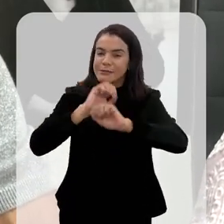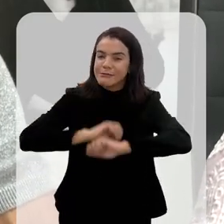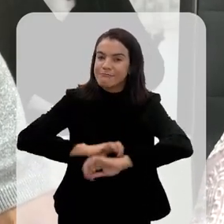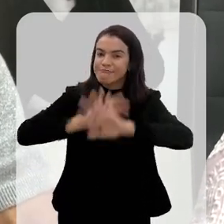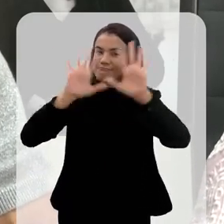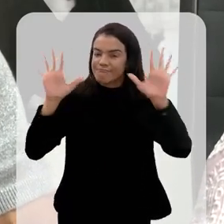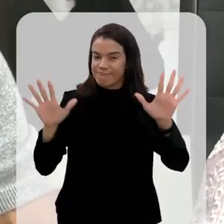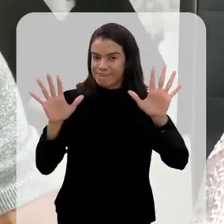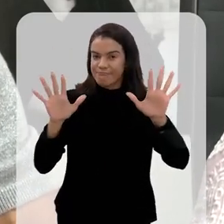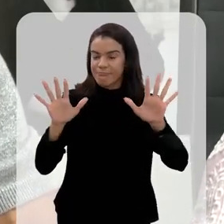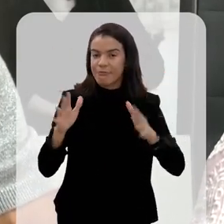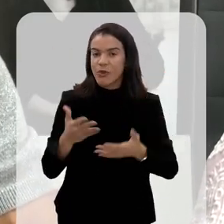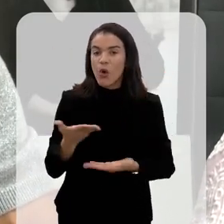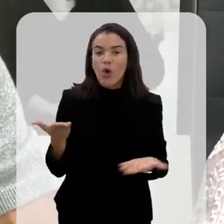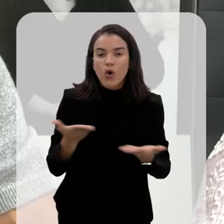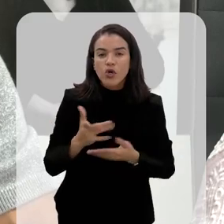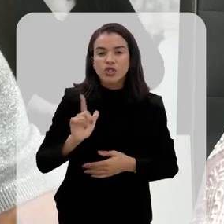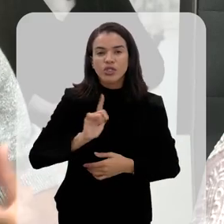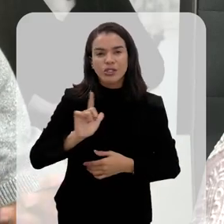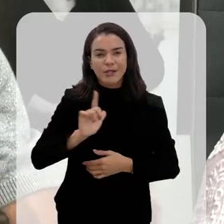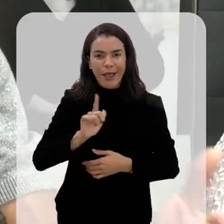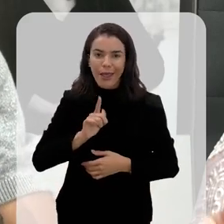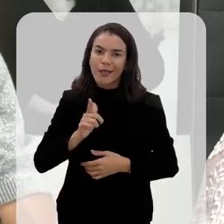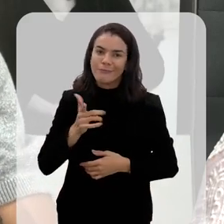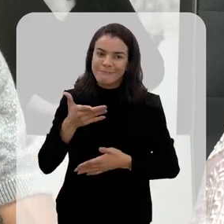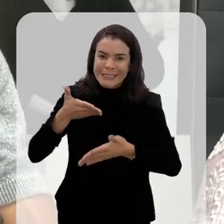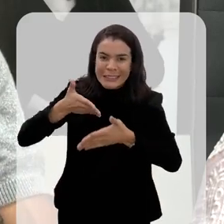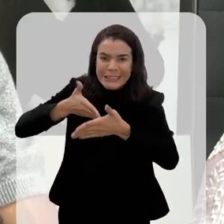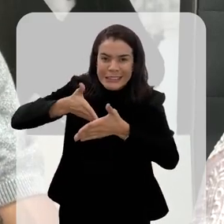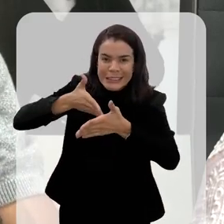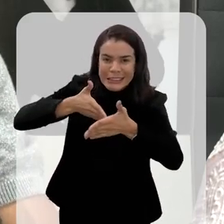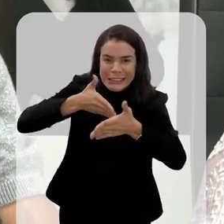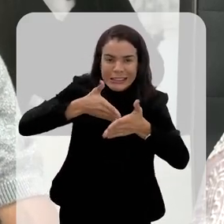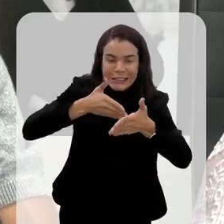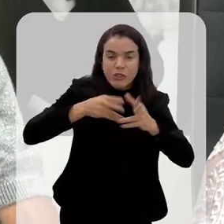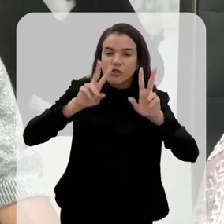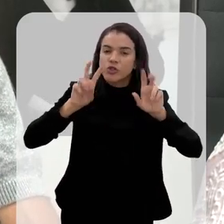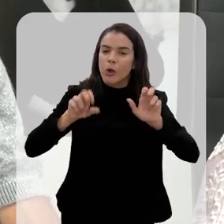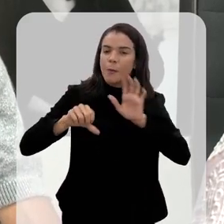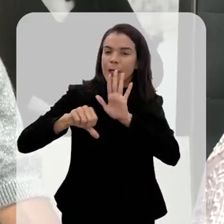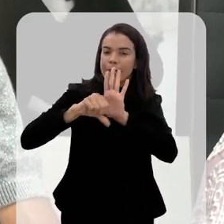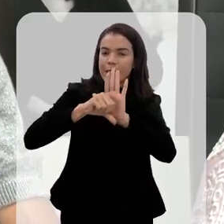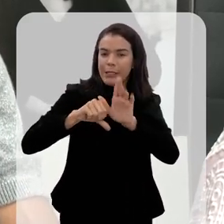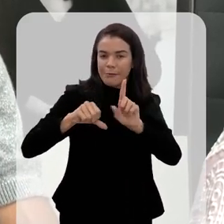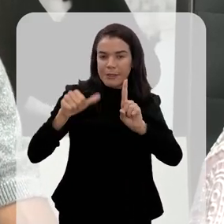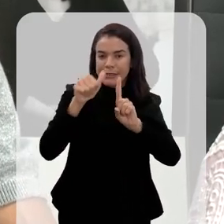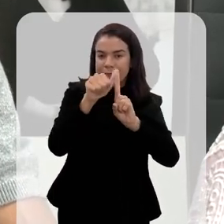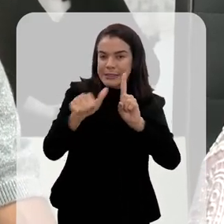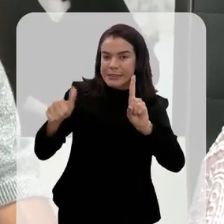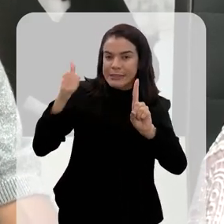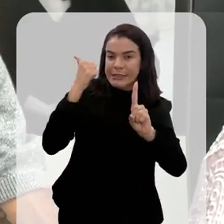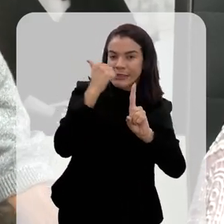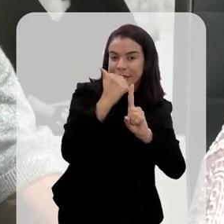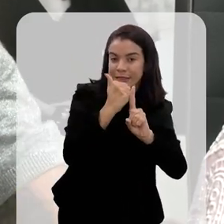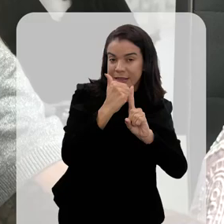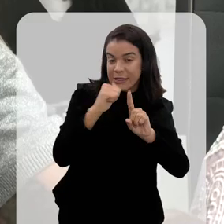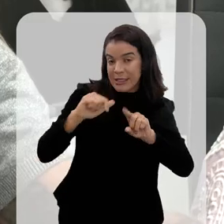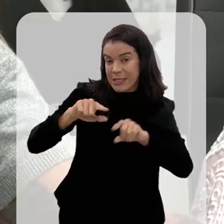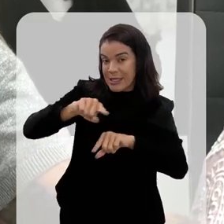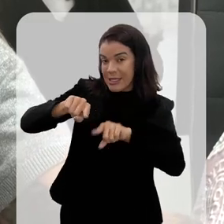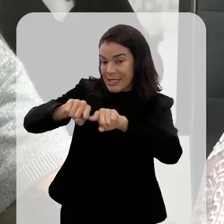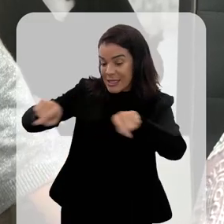né? Hoje, a gente tem uma rede de enfrentamento ao crime de feminicídio, que ela vai desde